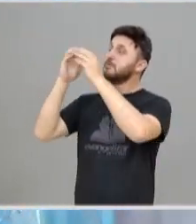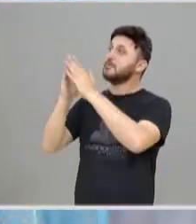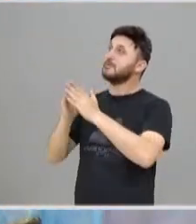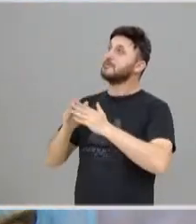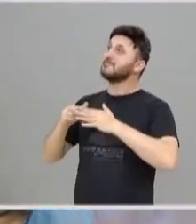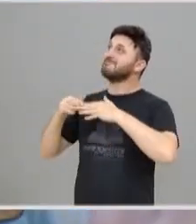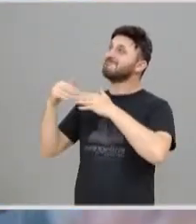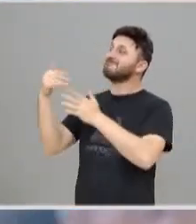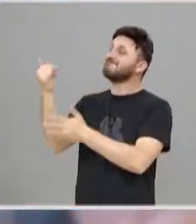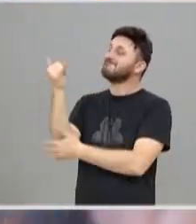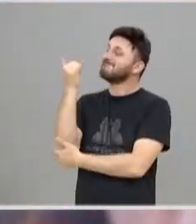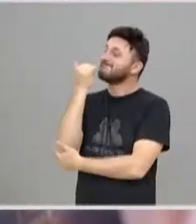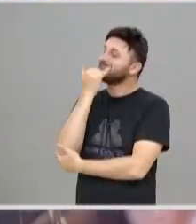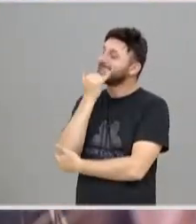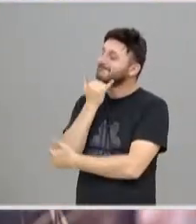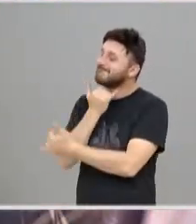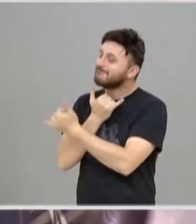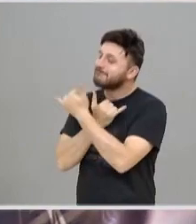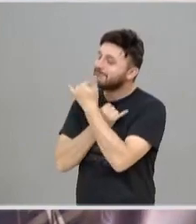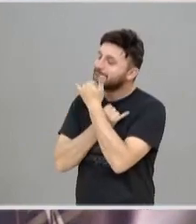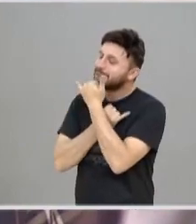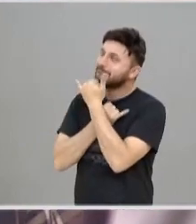Senhor, pedir